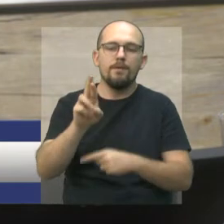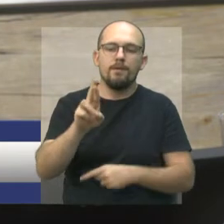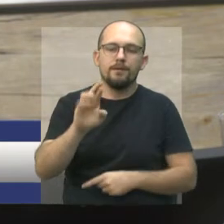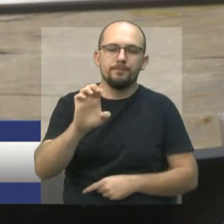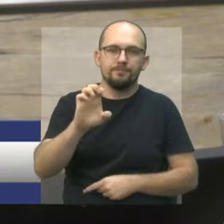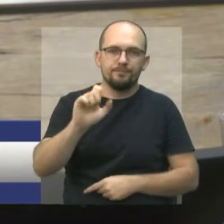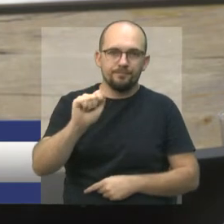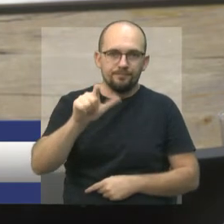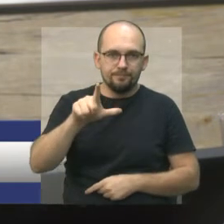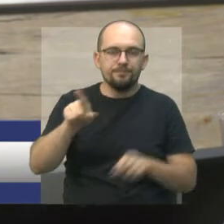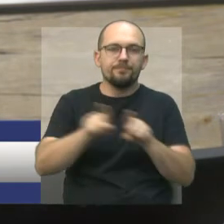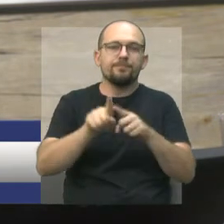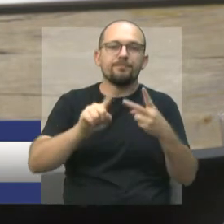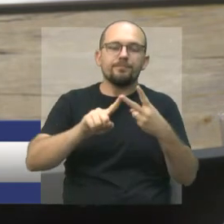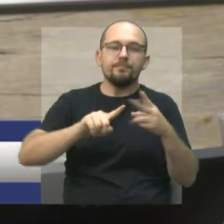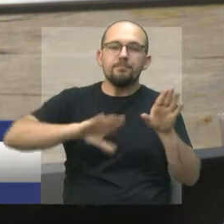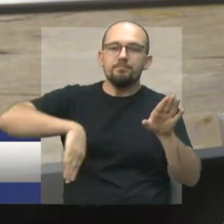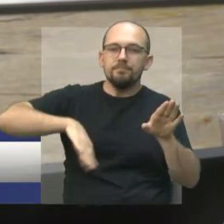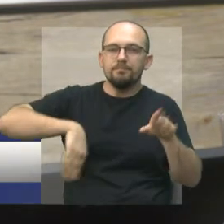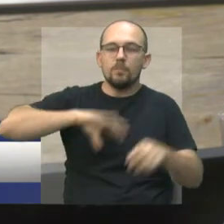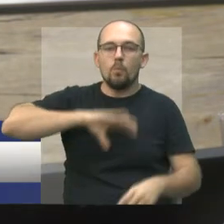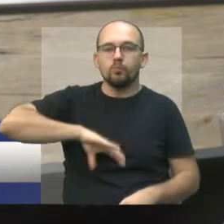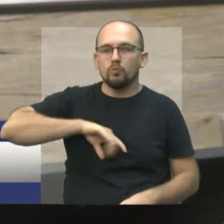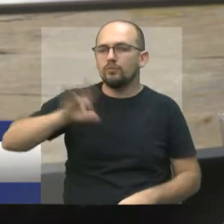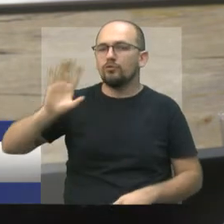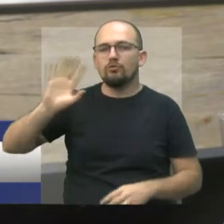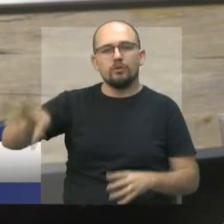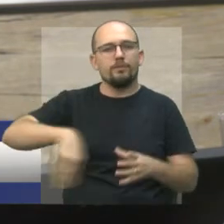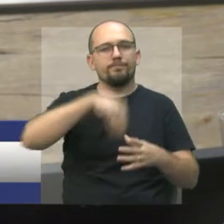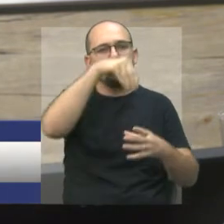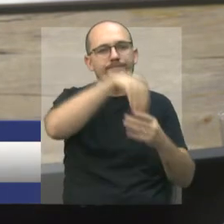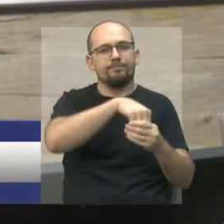no distrito de Potunduva, já está assegurada na Lei